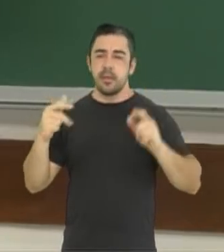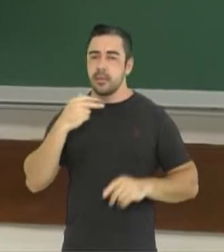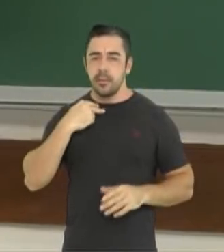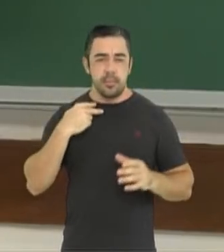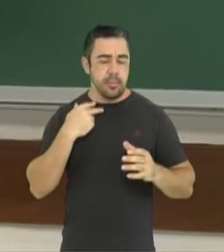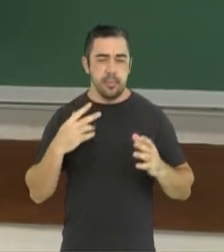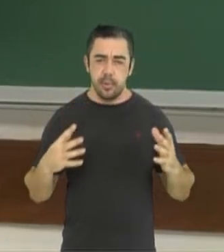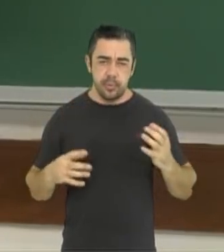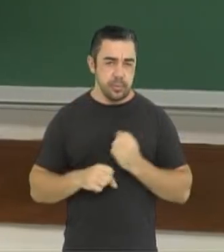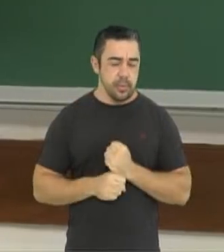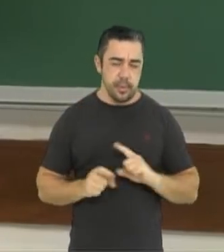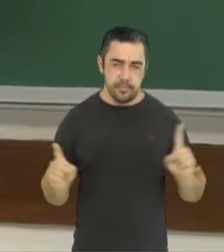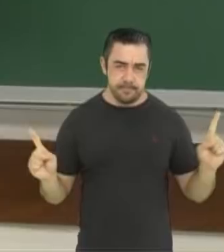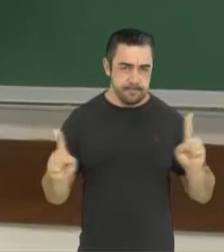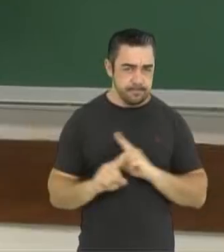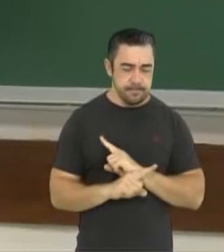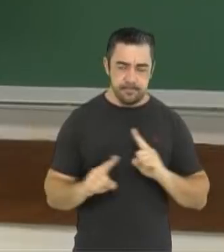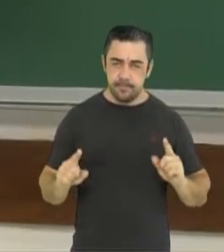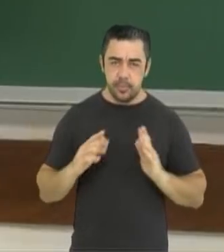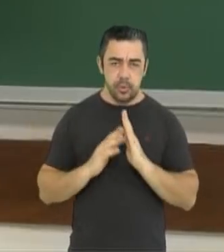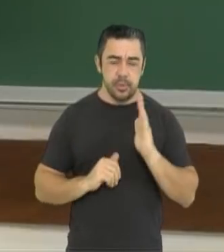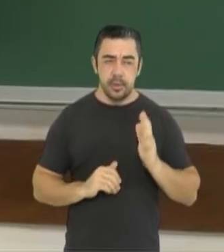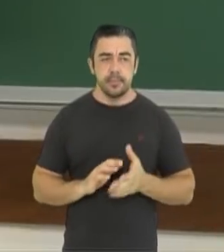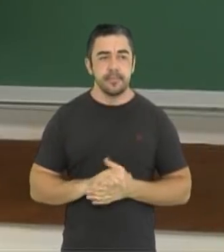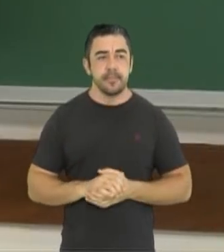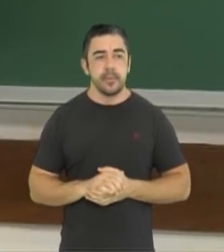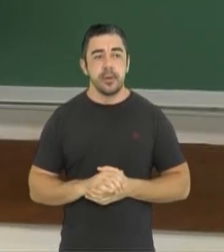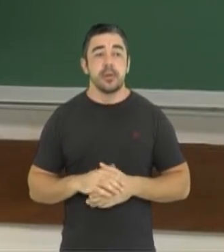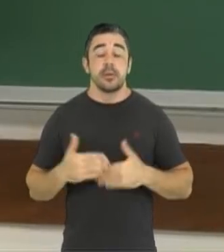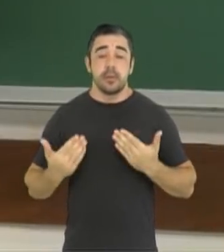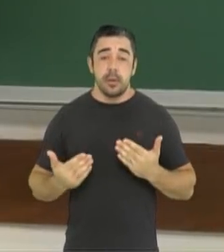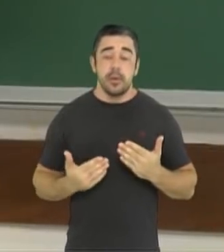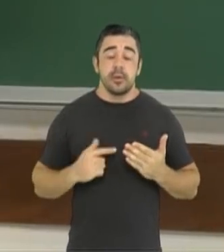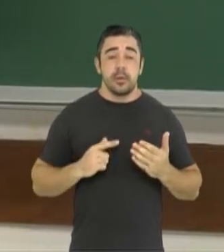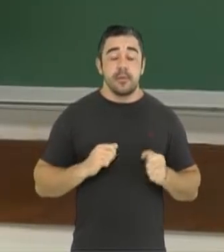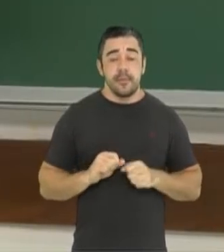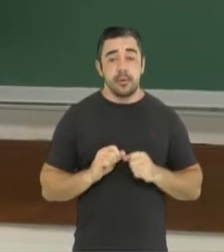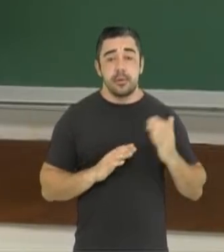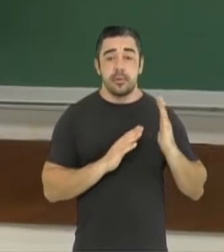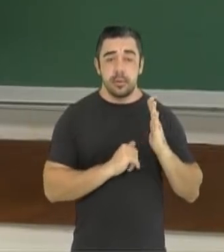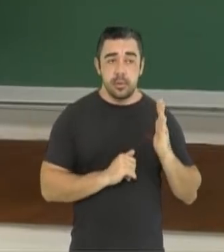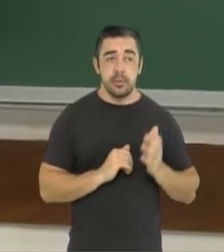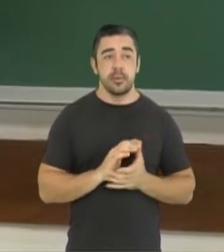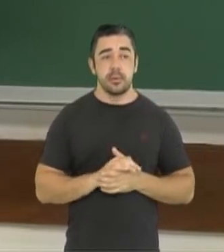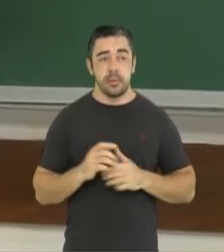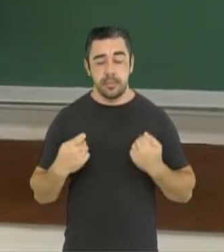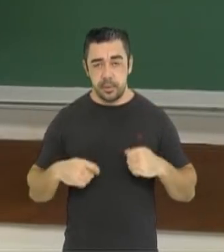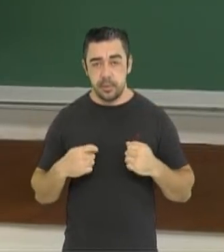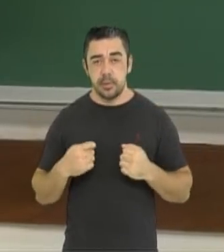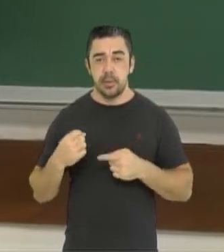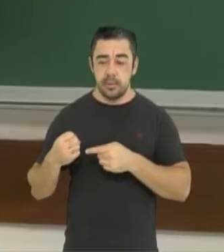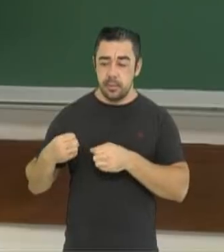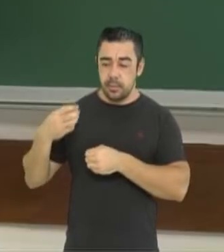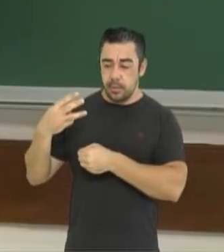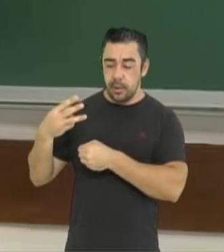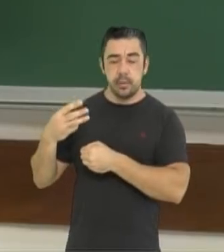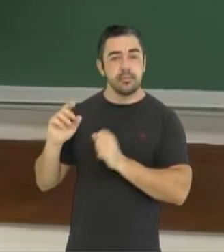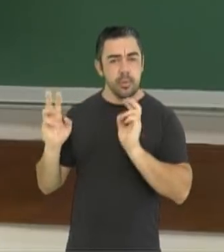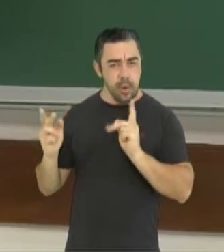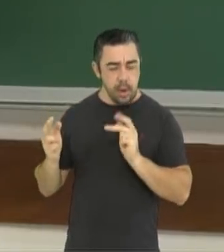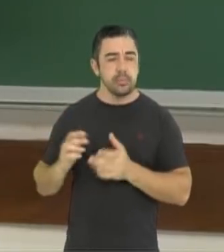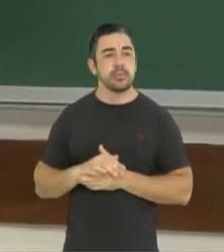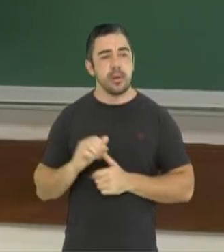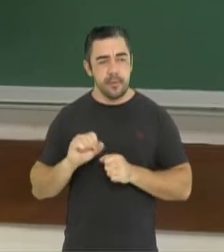base 10, não é possível somar nem subtrair. Na subtração, tendo expoentes lá da base 10 igual, vou